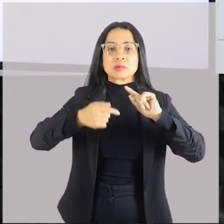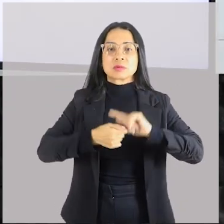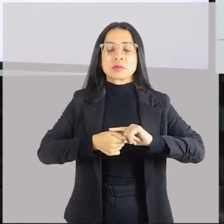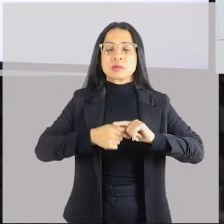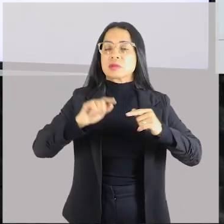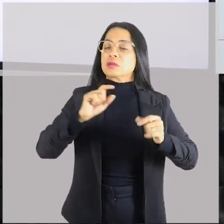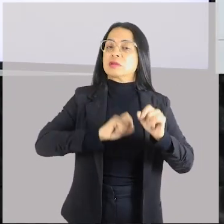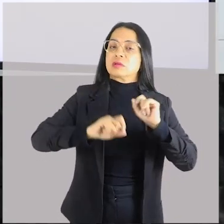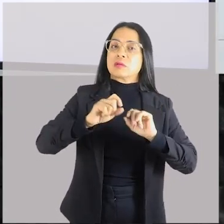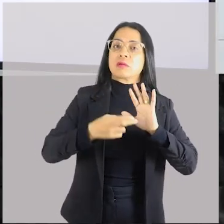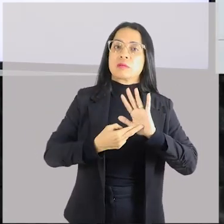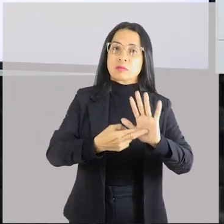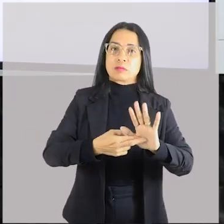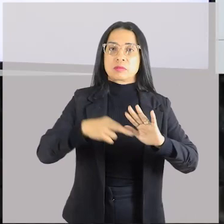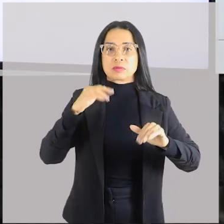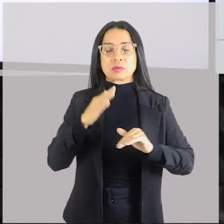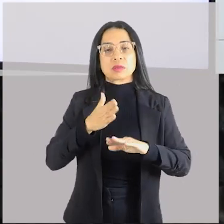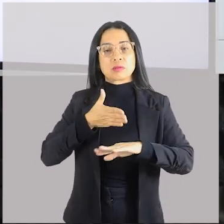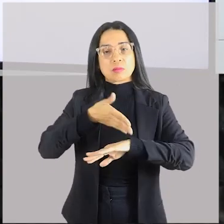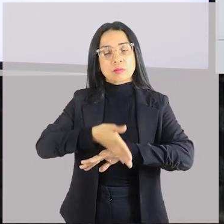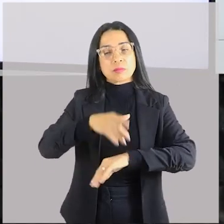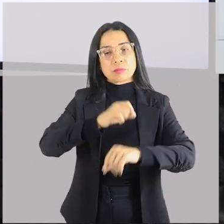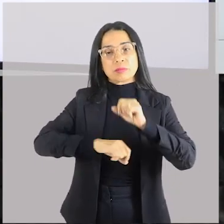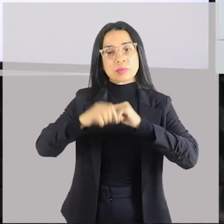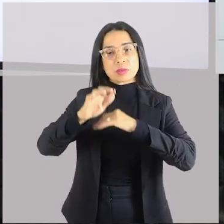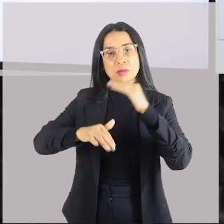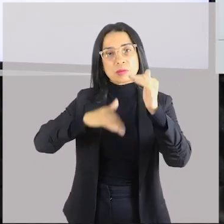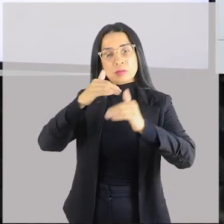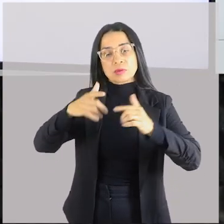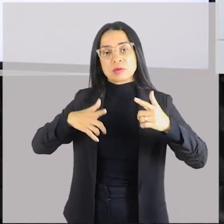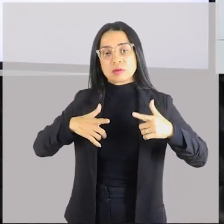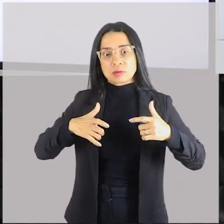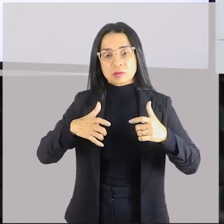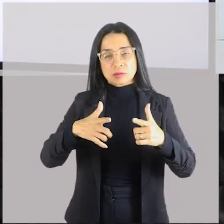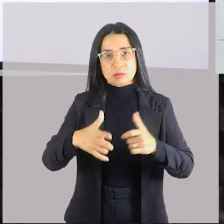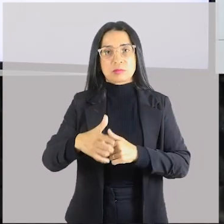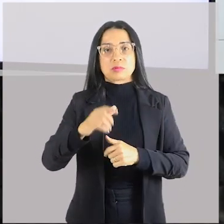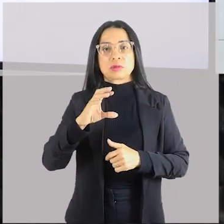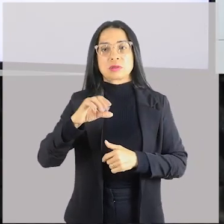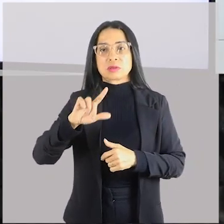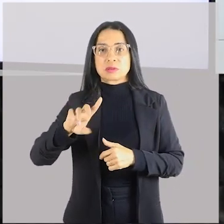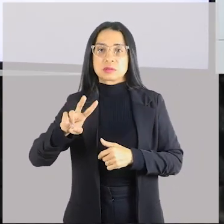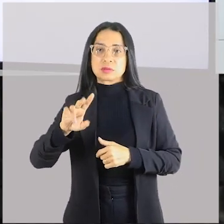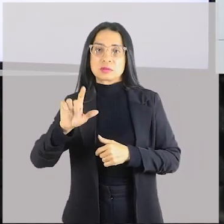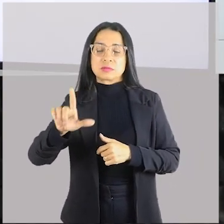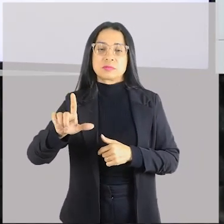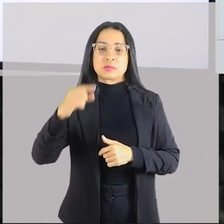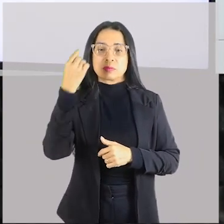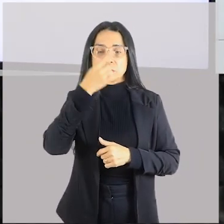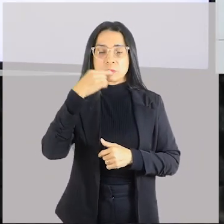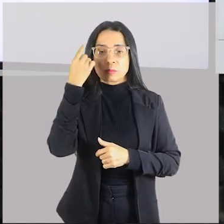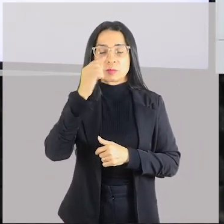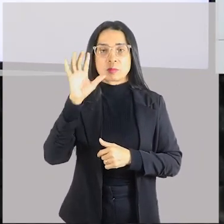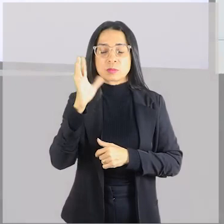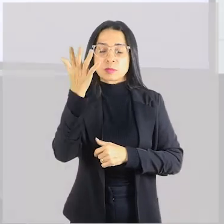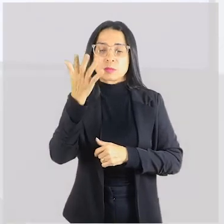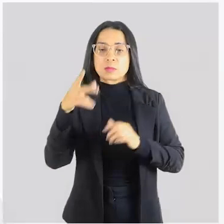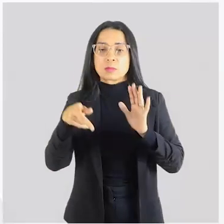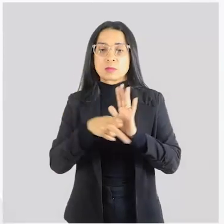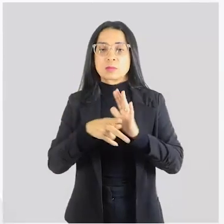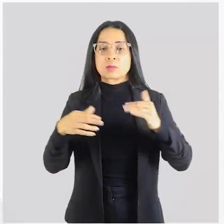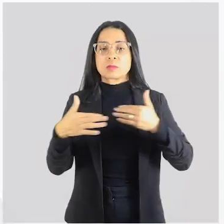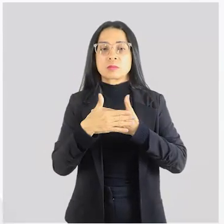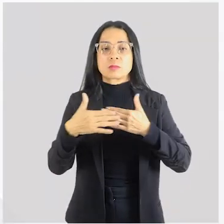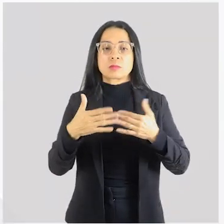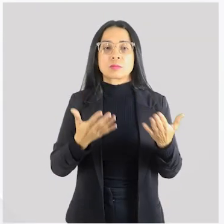uma passagem deste processo lamentável da Guerra Civil Espanhola que aconteceu nessa cidade também de autoria de Pablo